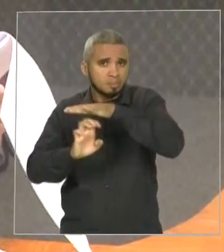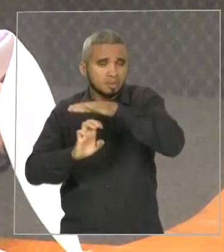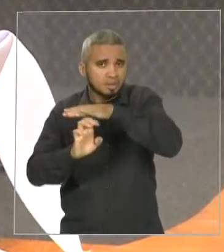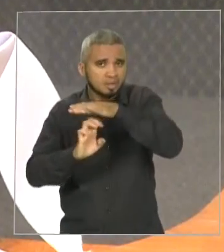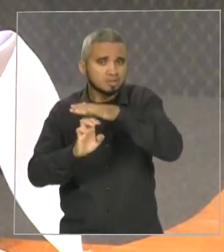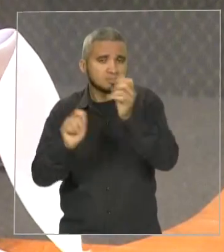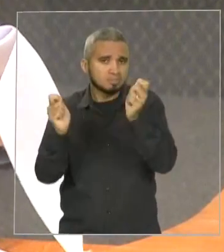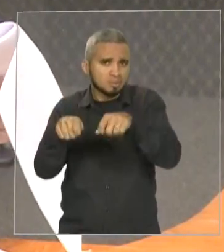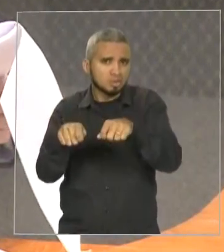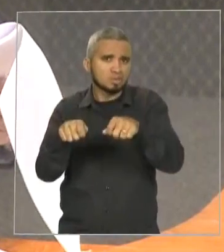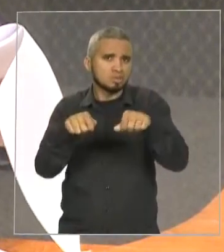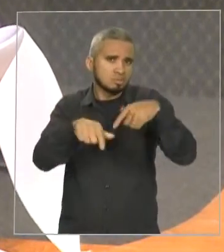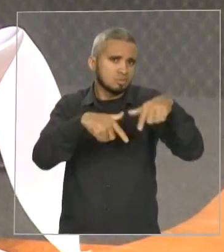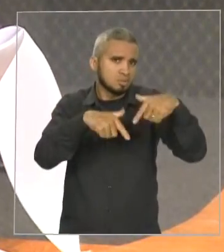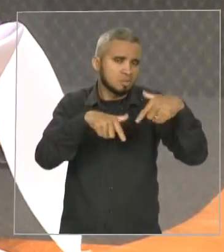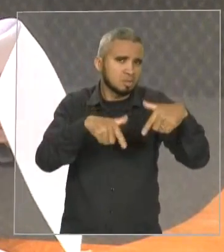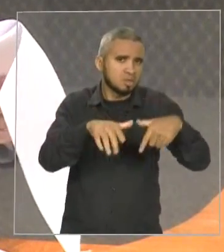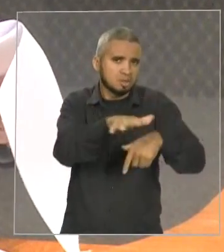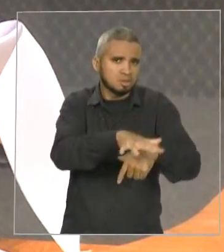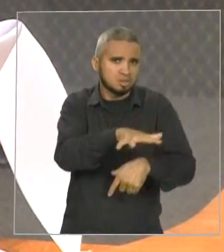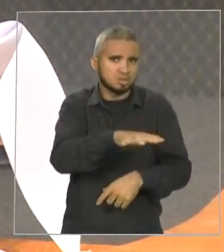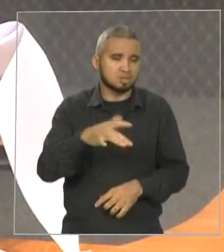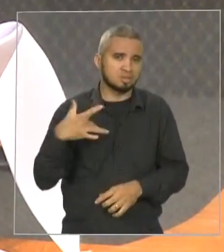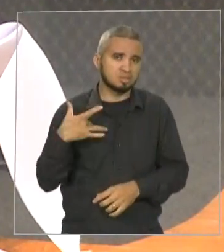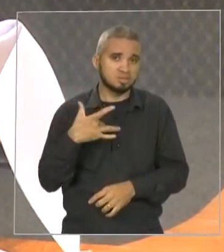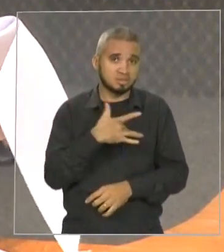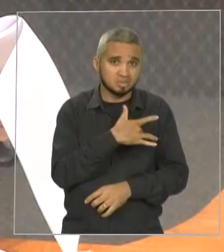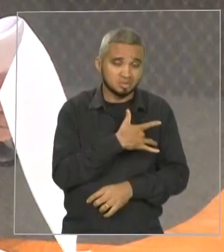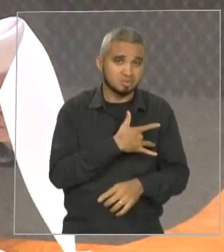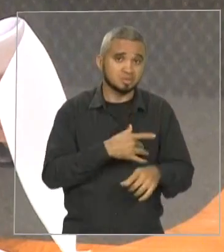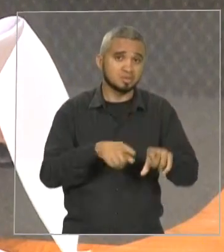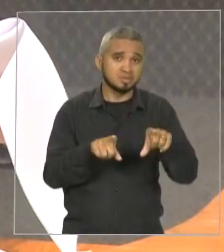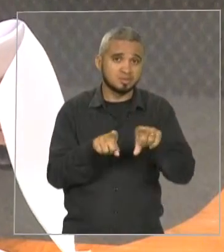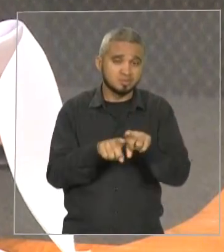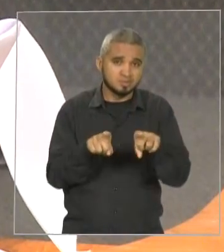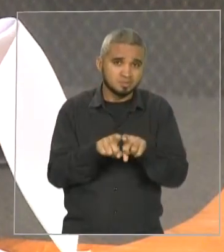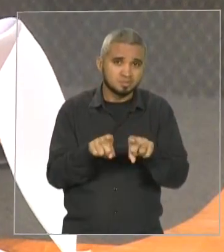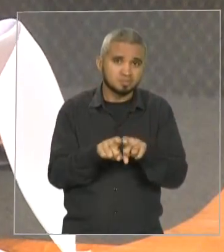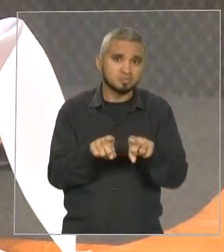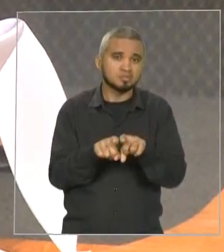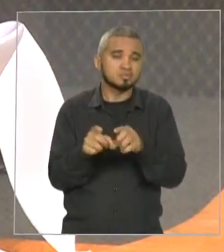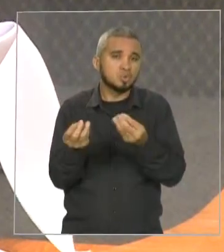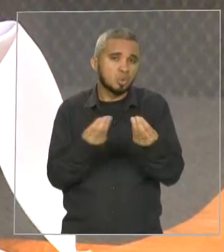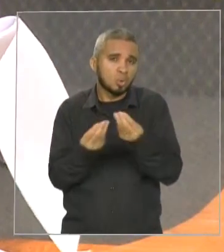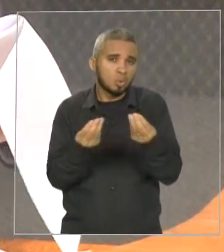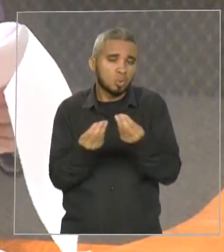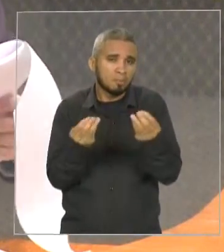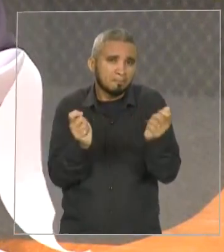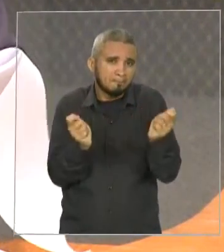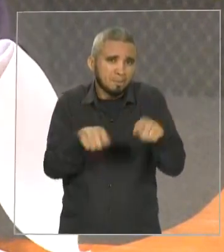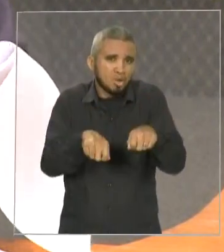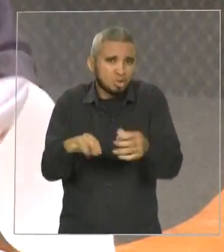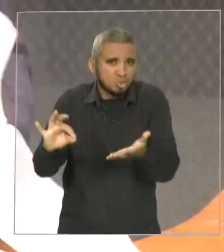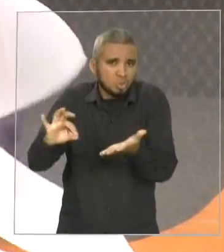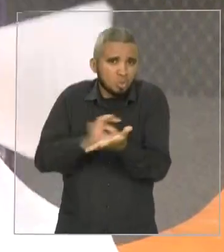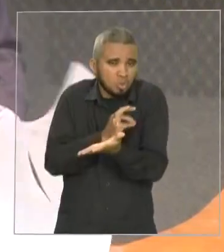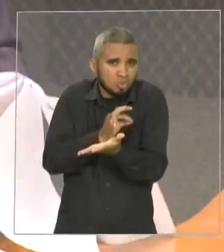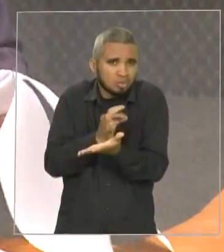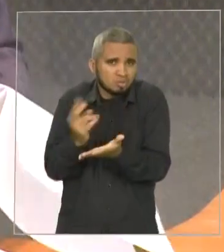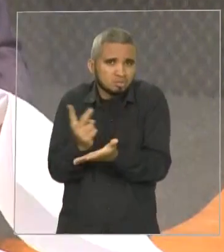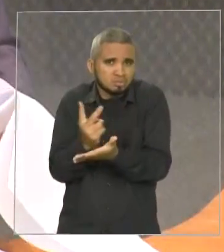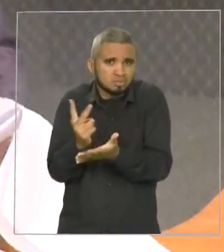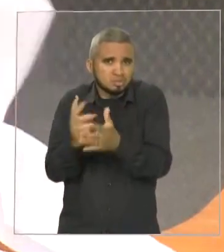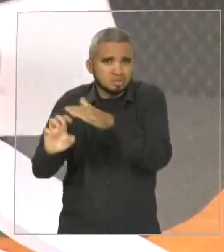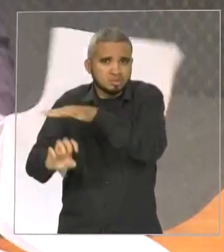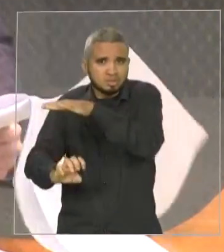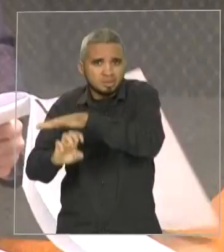e, consequentemente, a fiscalização e comprovação de economicidade e eficiência do contrato, e aí segue para a